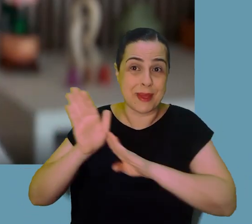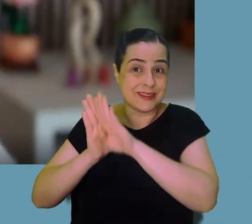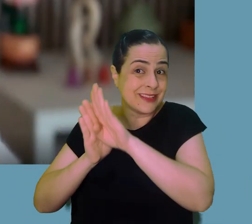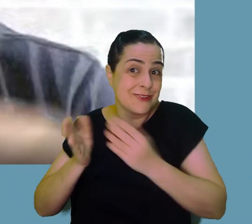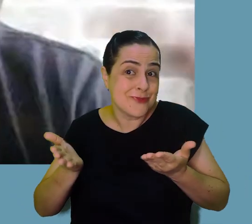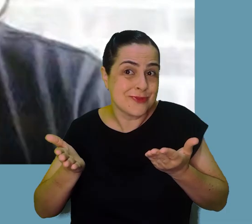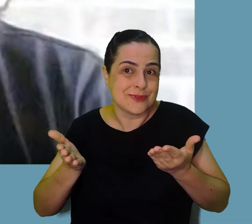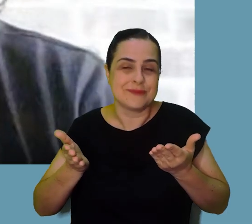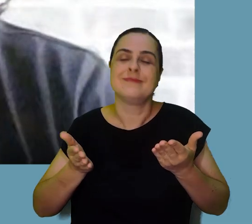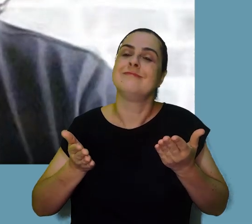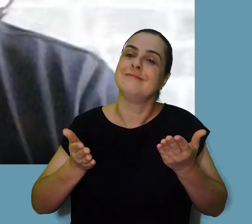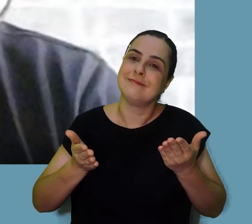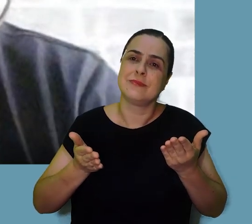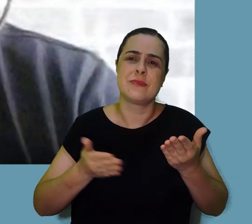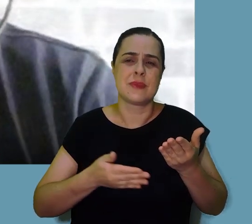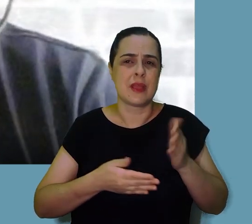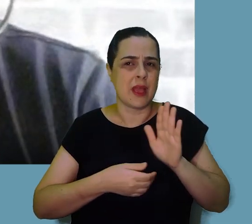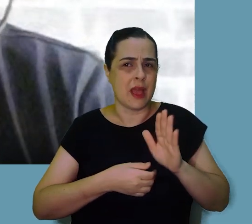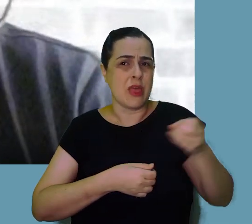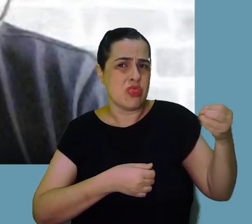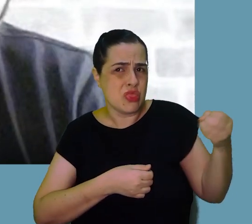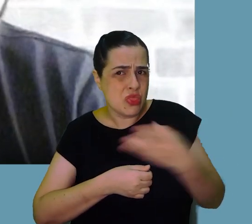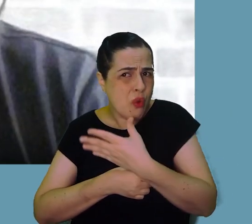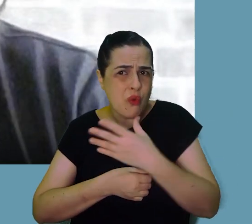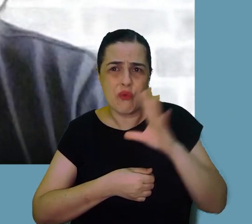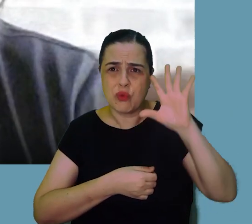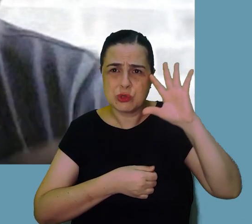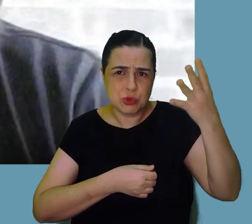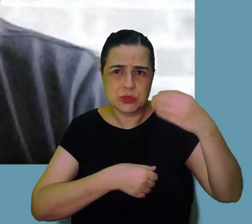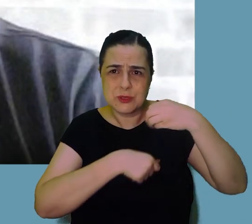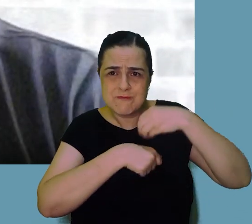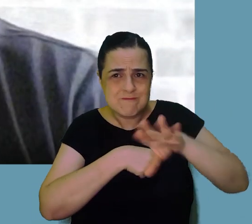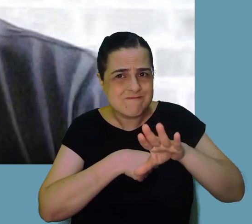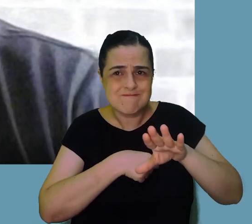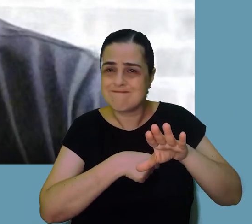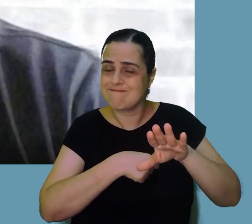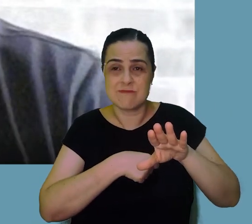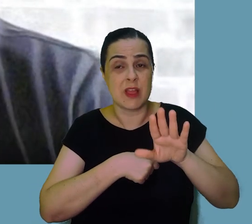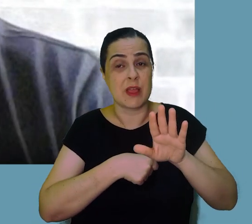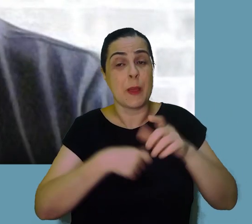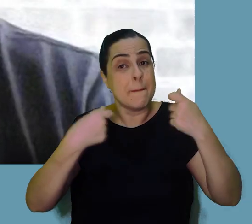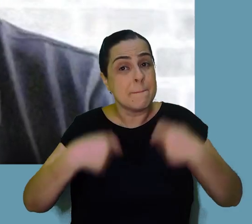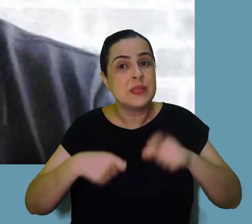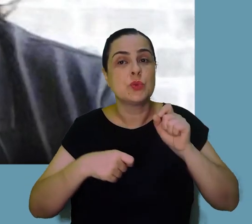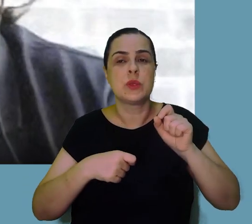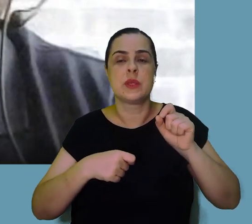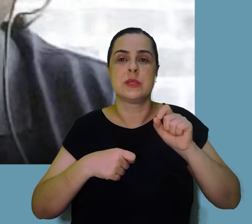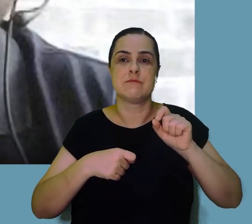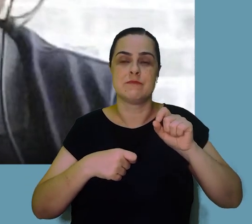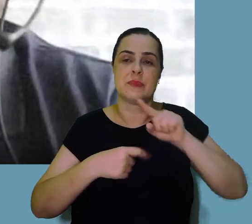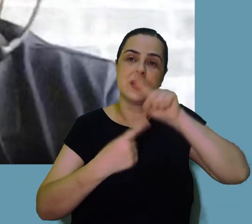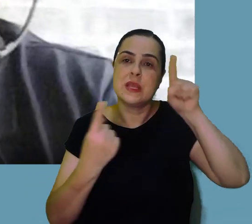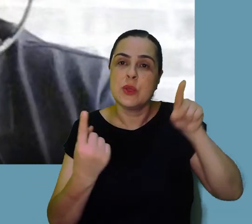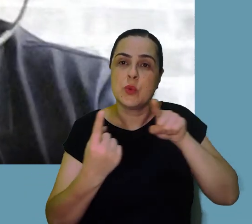Bom, eu acho que não tem nada de novo para a gente trazer como solução. O que a gente precisa, de fato, é garantir intenção